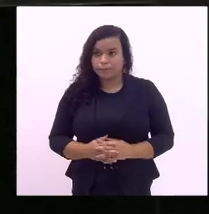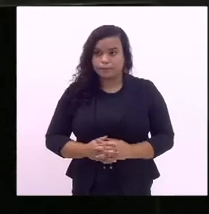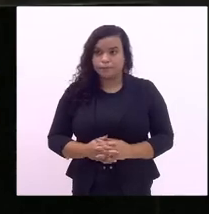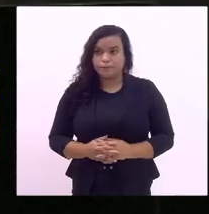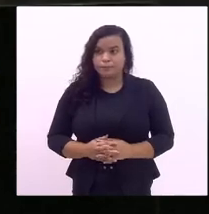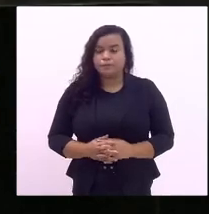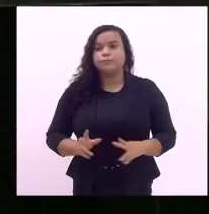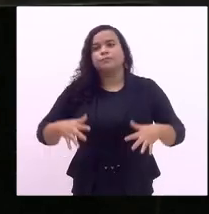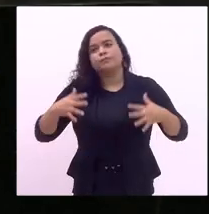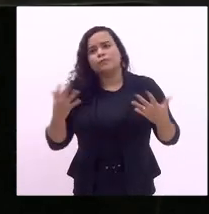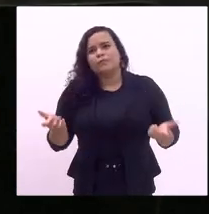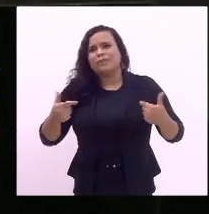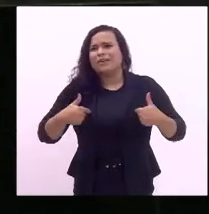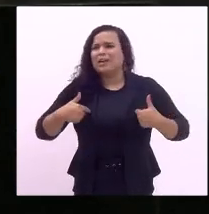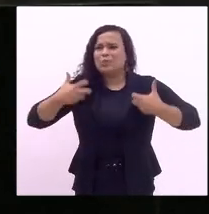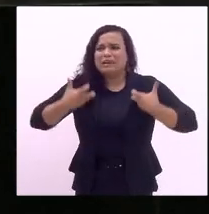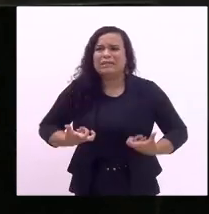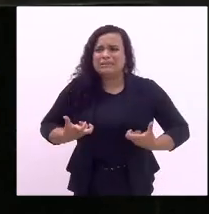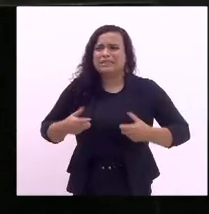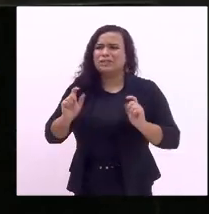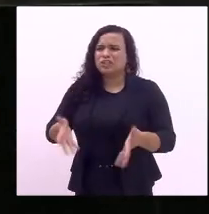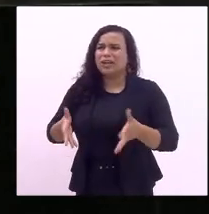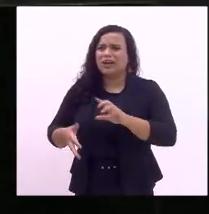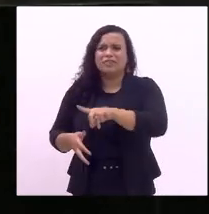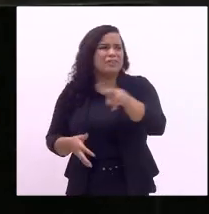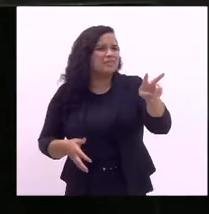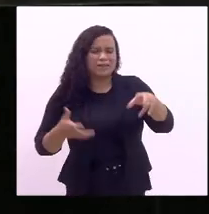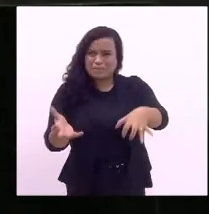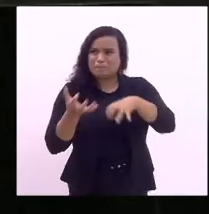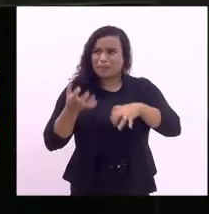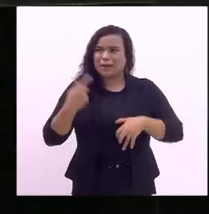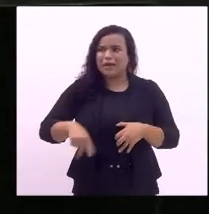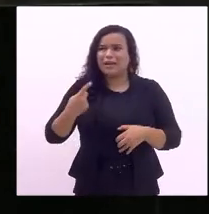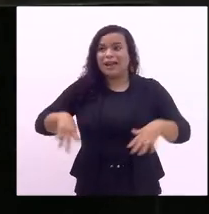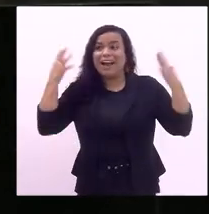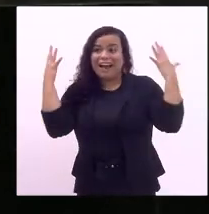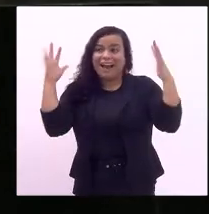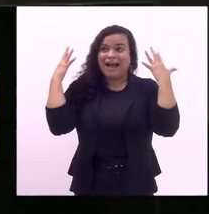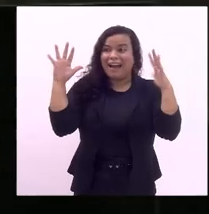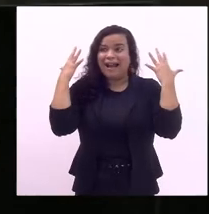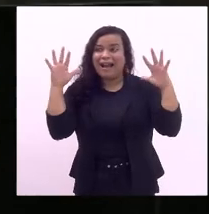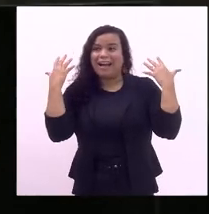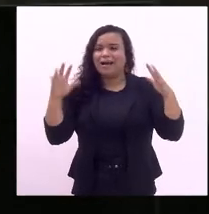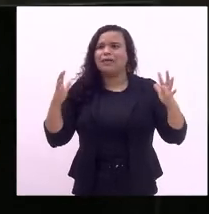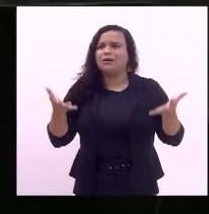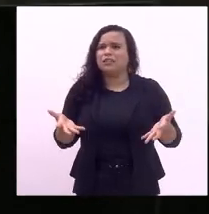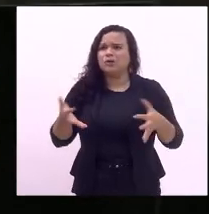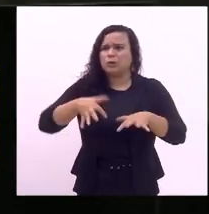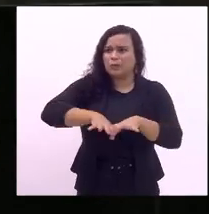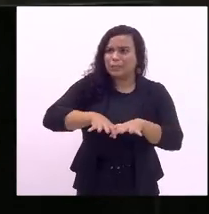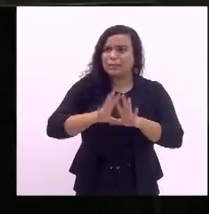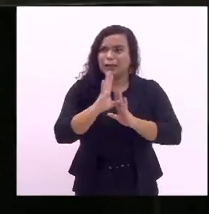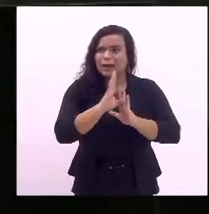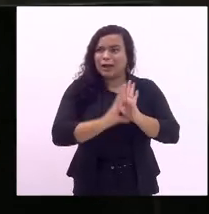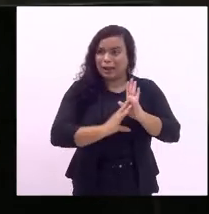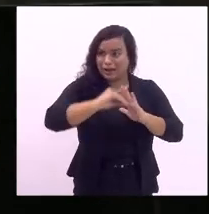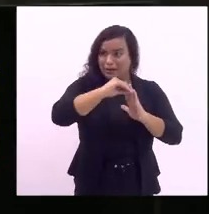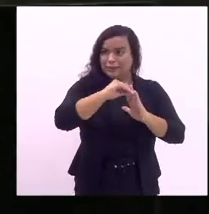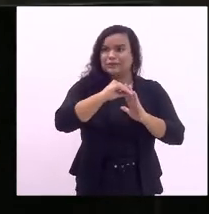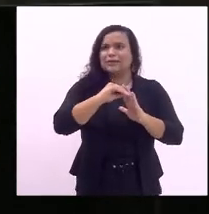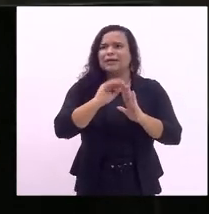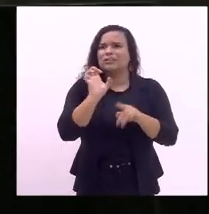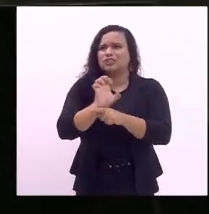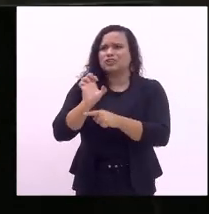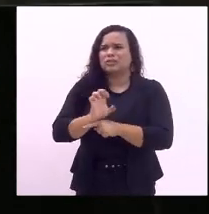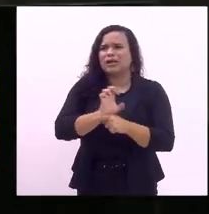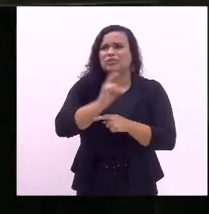Então, eu estou cansada de ver aqui nesse parlamento comemorar e incluir no calendário do Estado